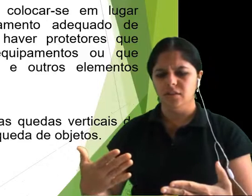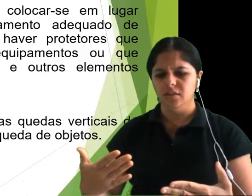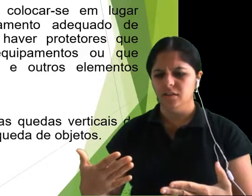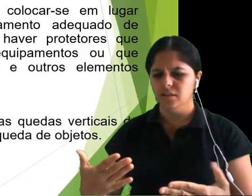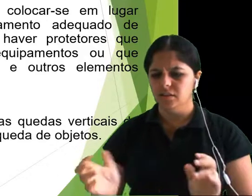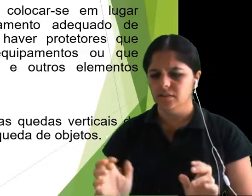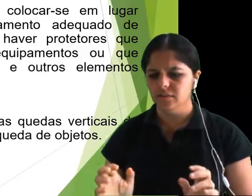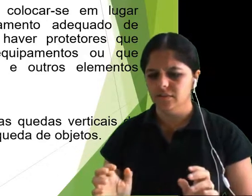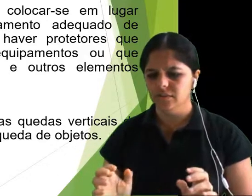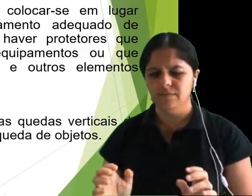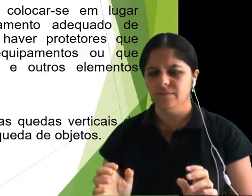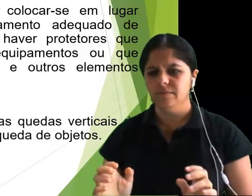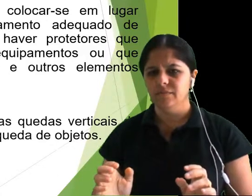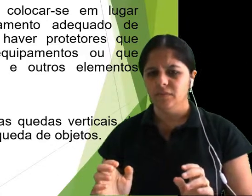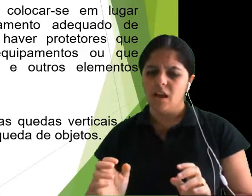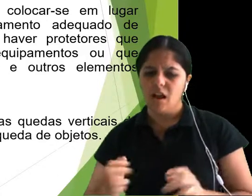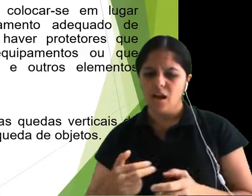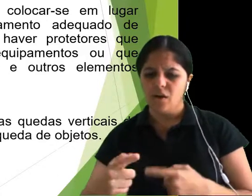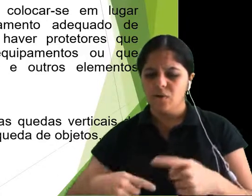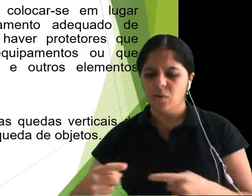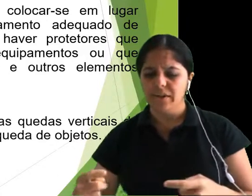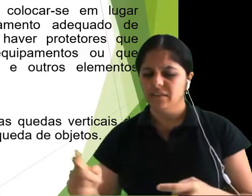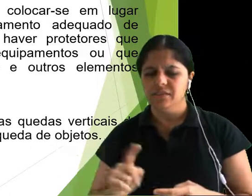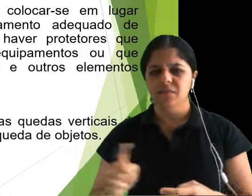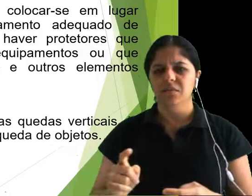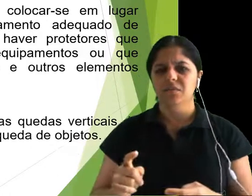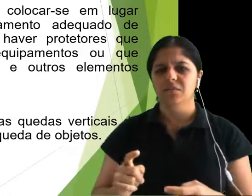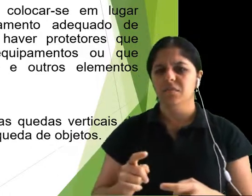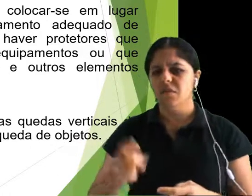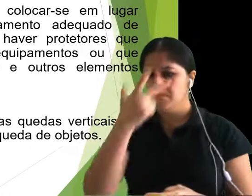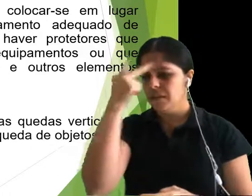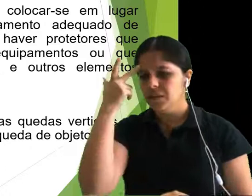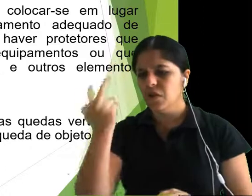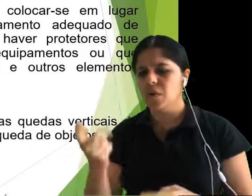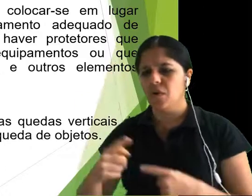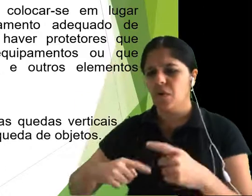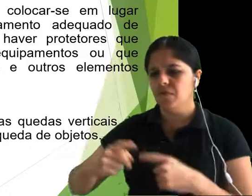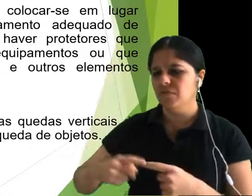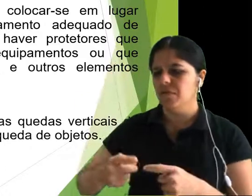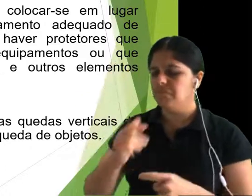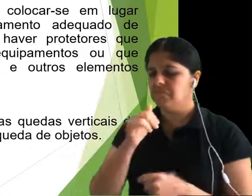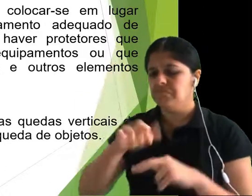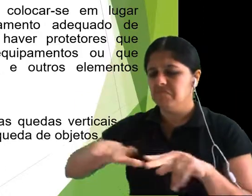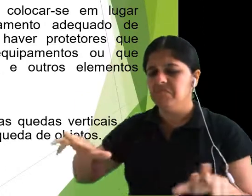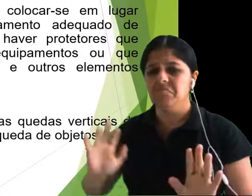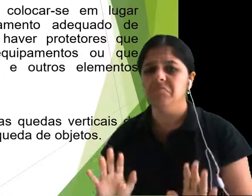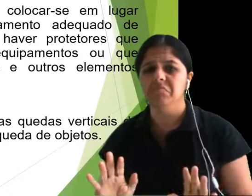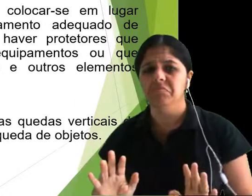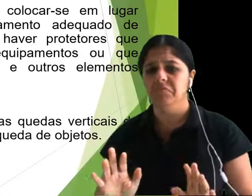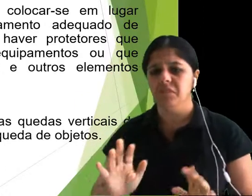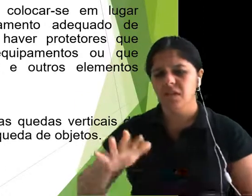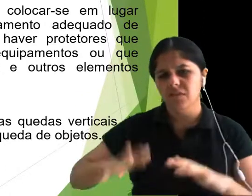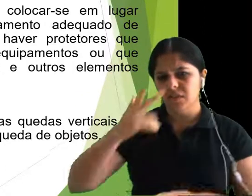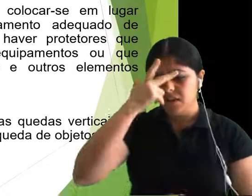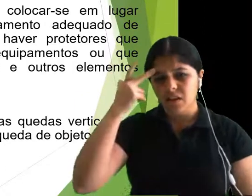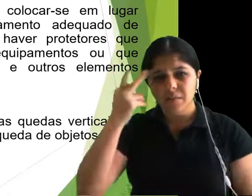alguma coisa, mas ela sofre batidas de pessoas, de objetos e aí vai. Por exemplo, a pessoa é ferida às